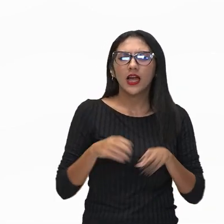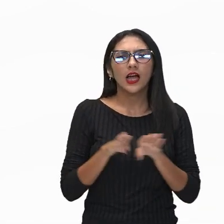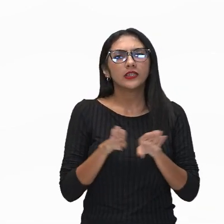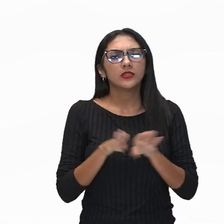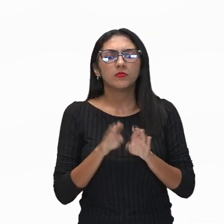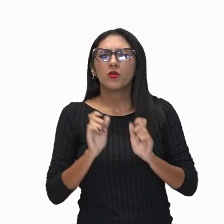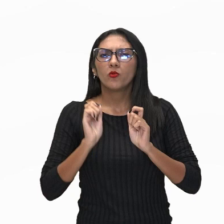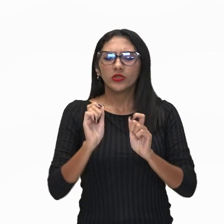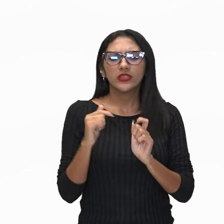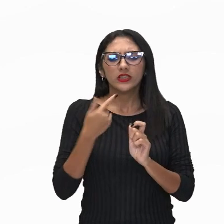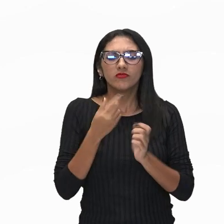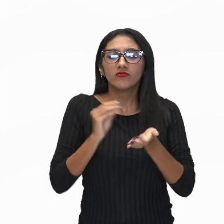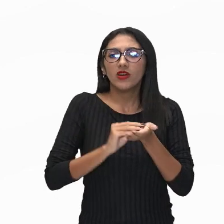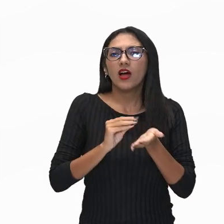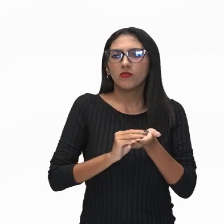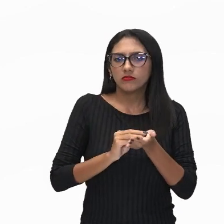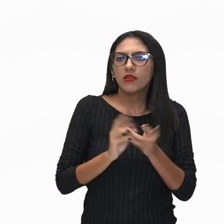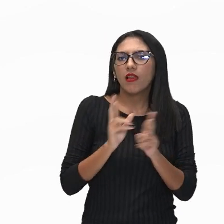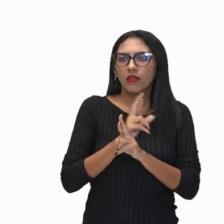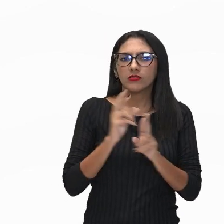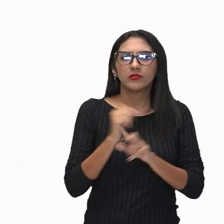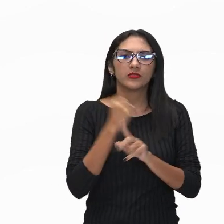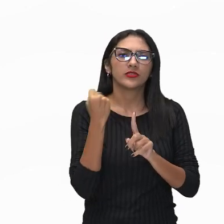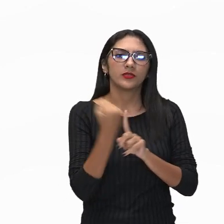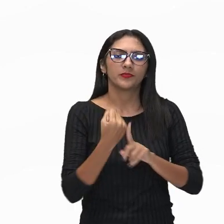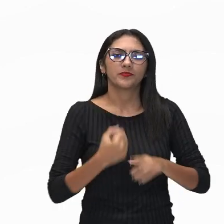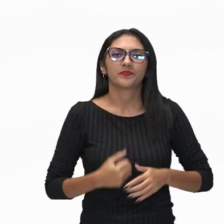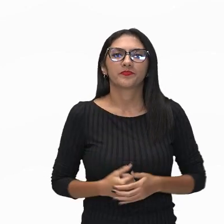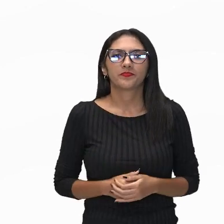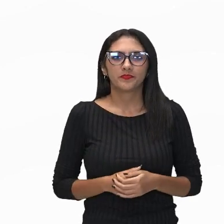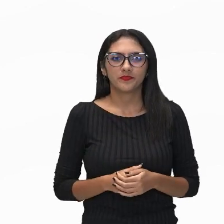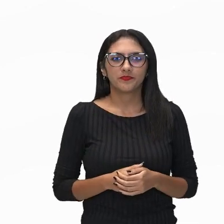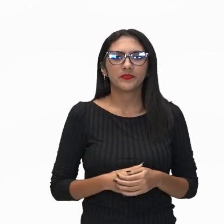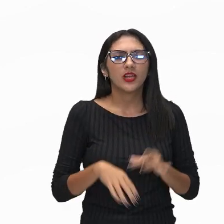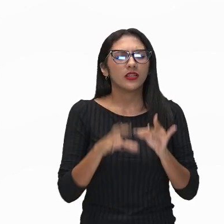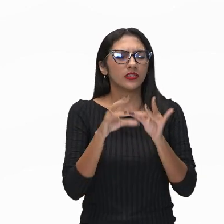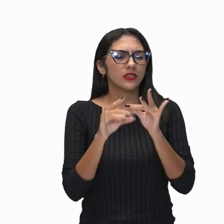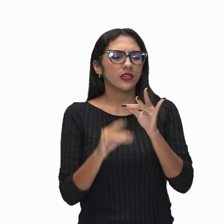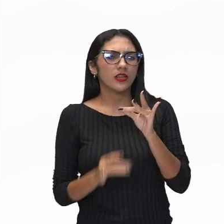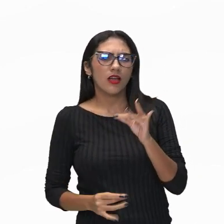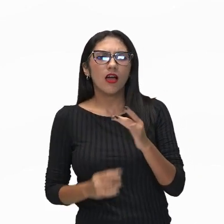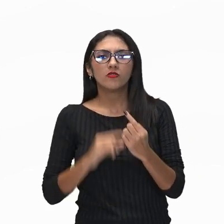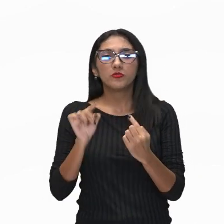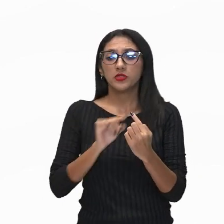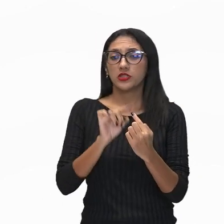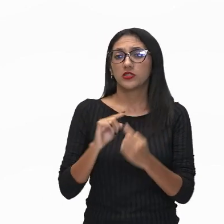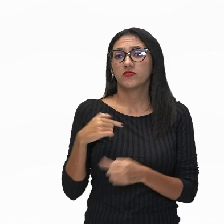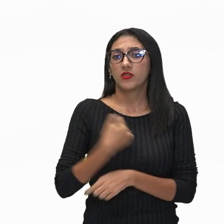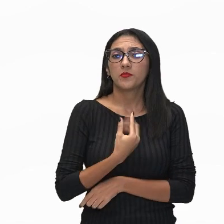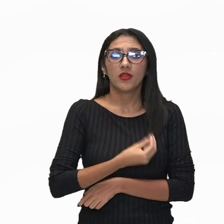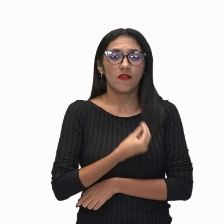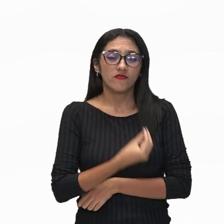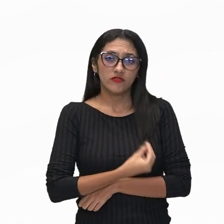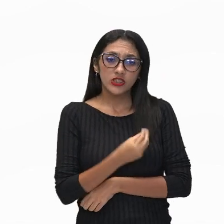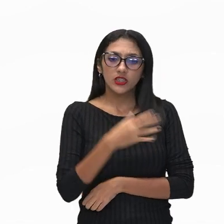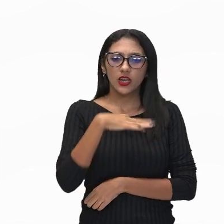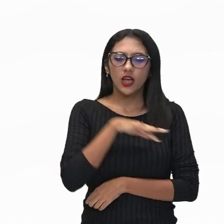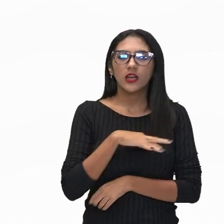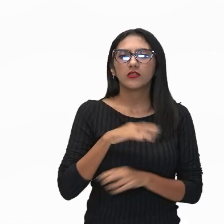fragilidades nas relações sociais. Descrição dos objetivos da minha vida social ou em